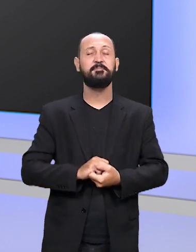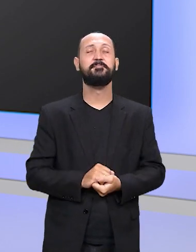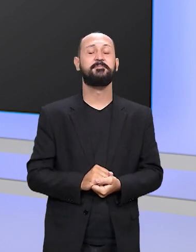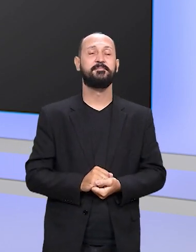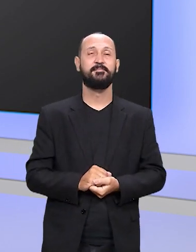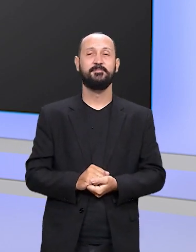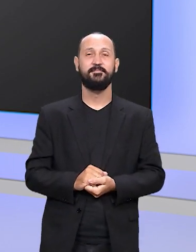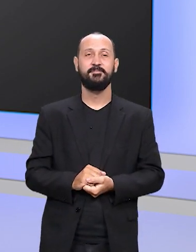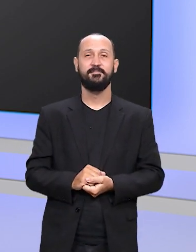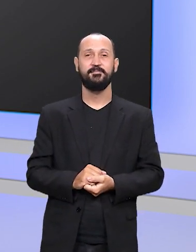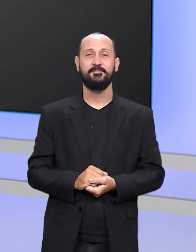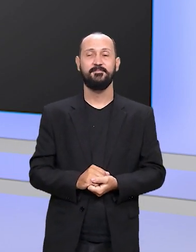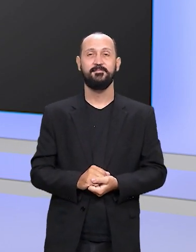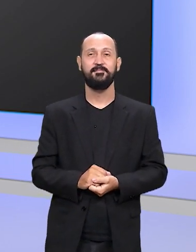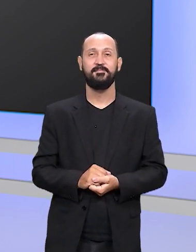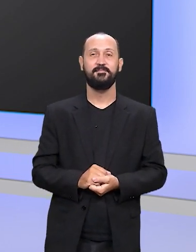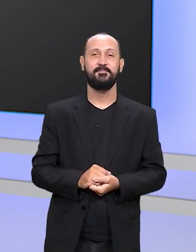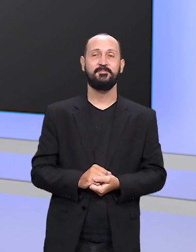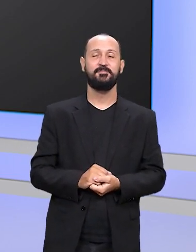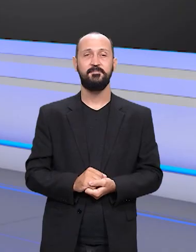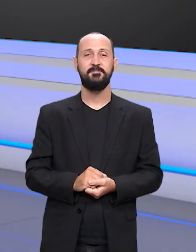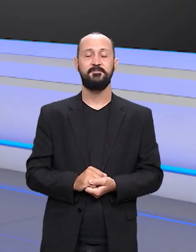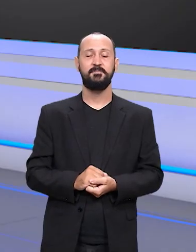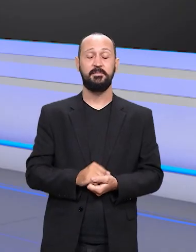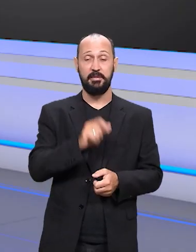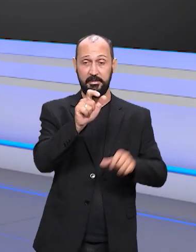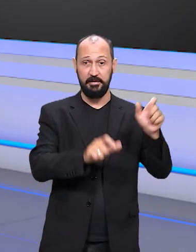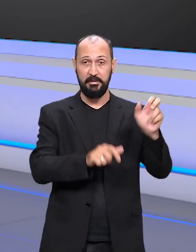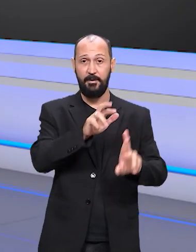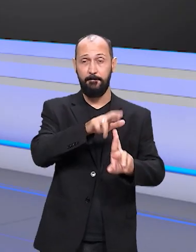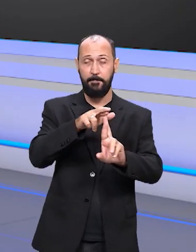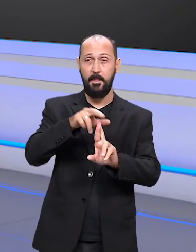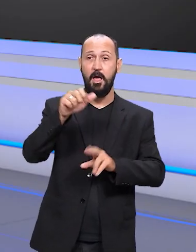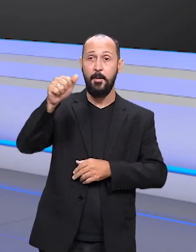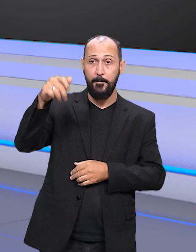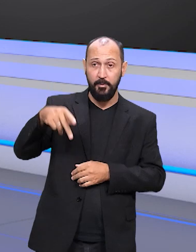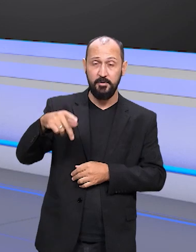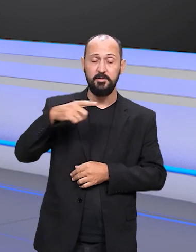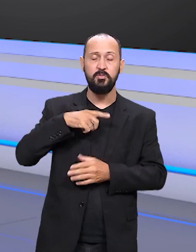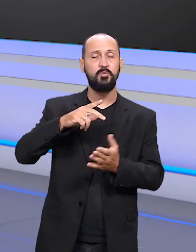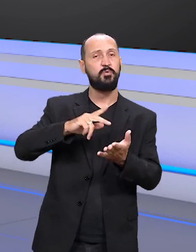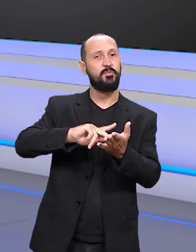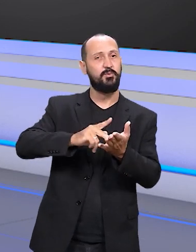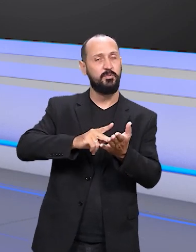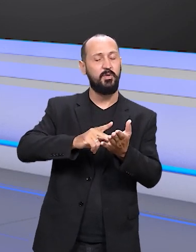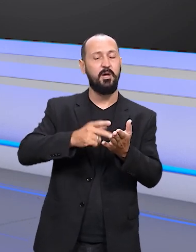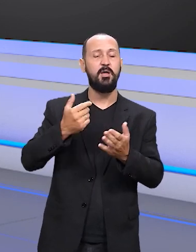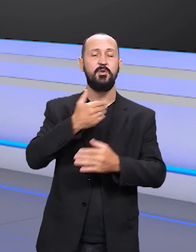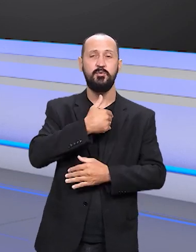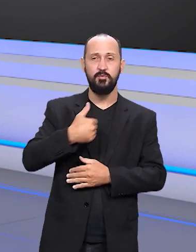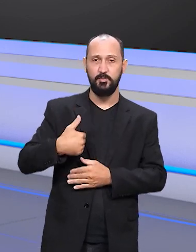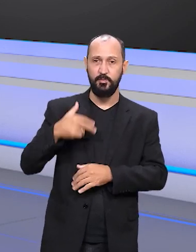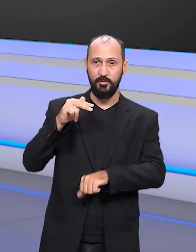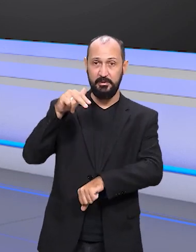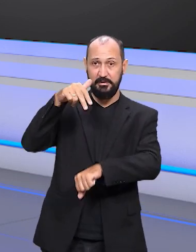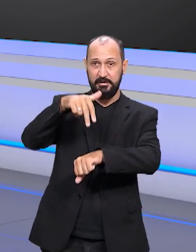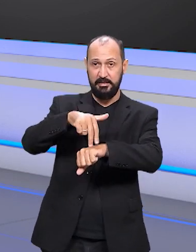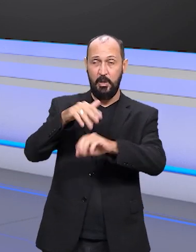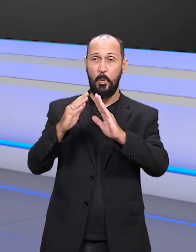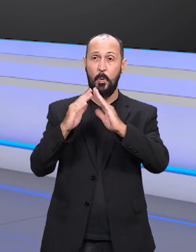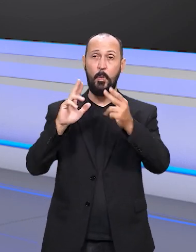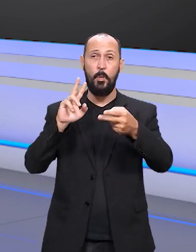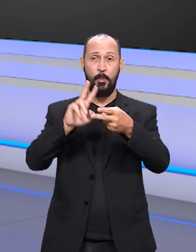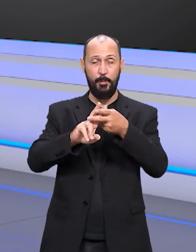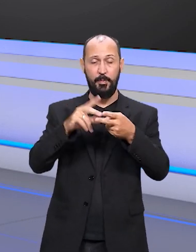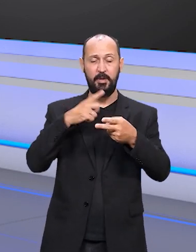O texto foi para a sanção do governador. Representantes de aposentados do Sindicato e de Policiais Penais de Mato